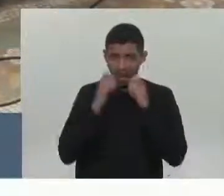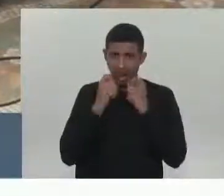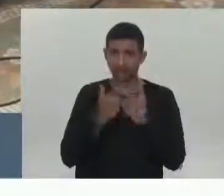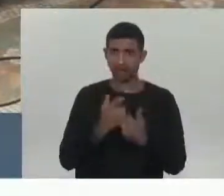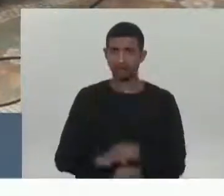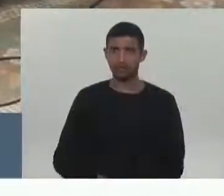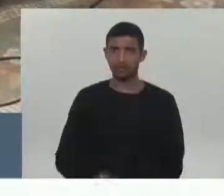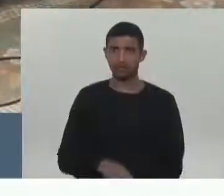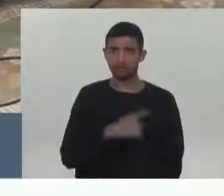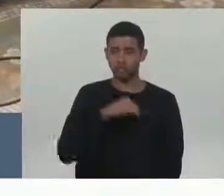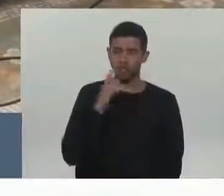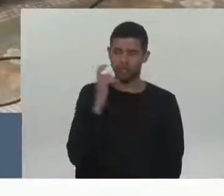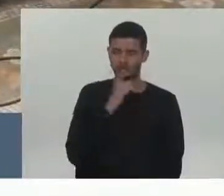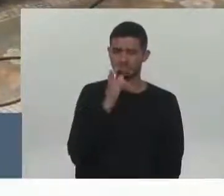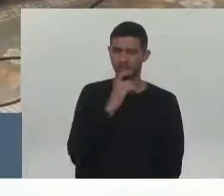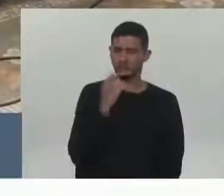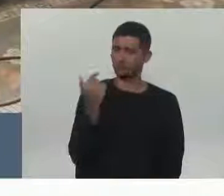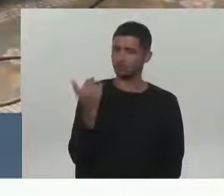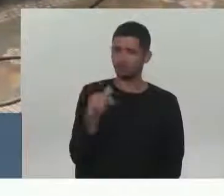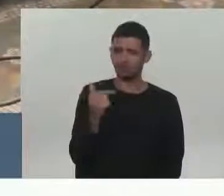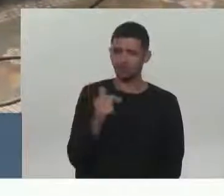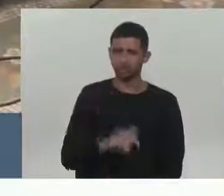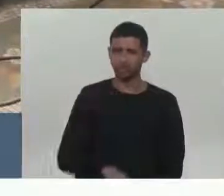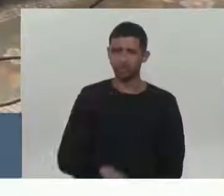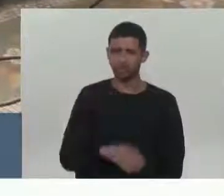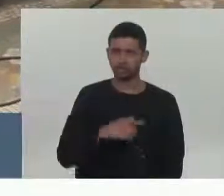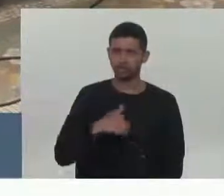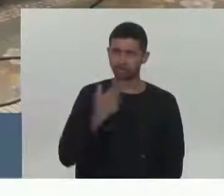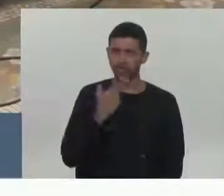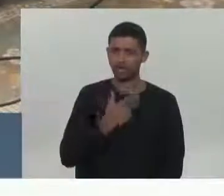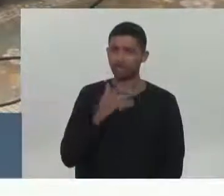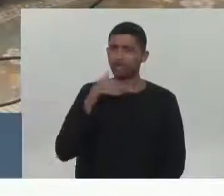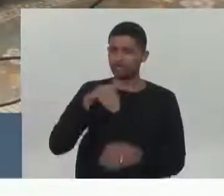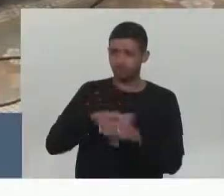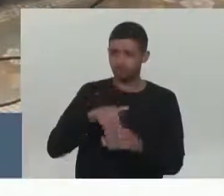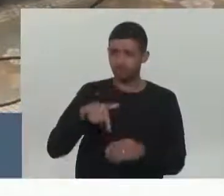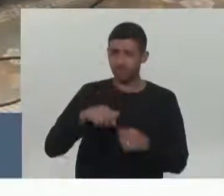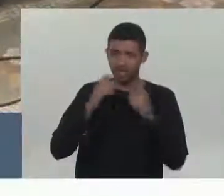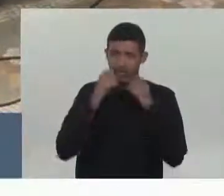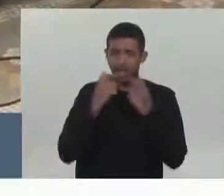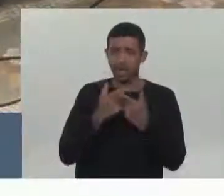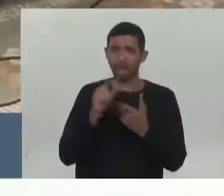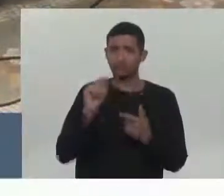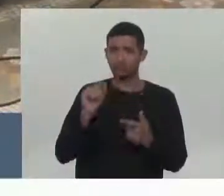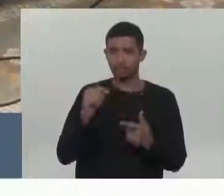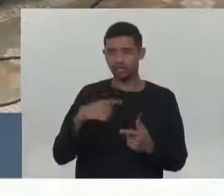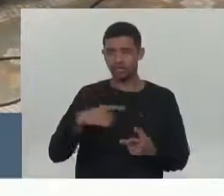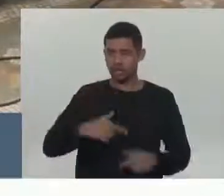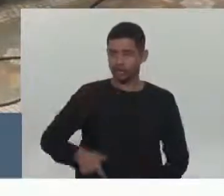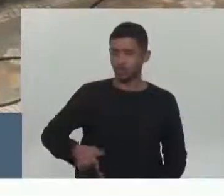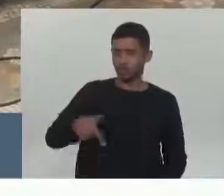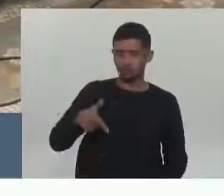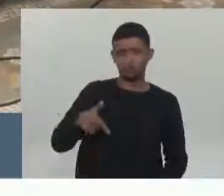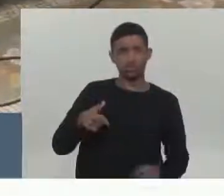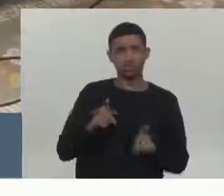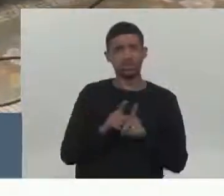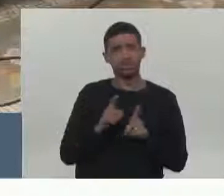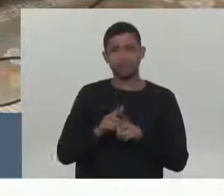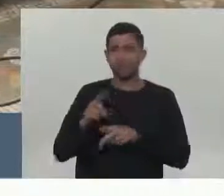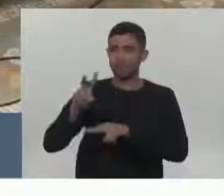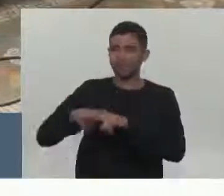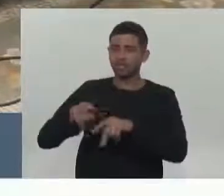Não estamos mentindo quando dissemos que foi votado nesta casa aqui, além do porte de armas, as